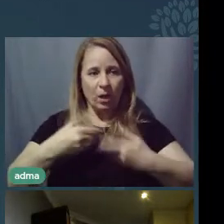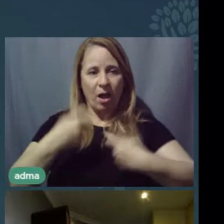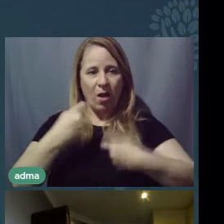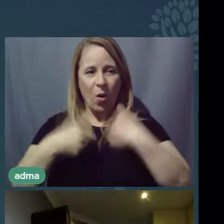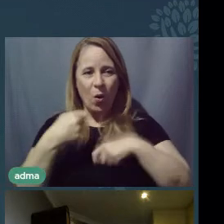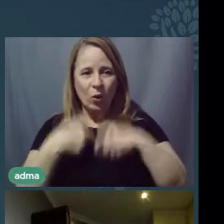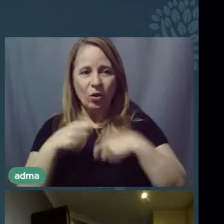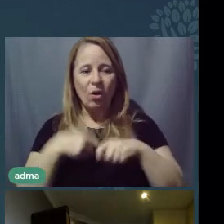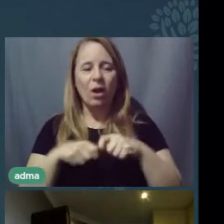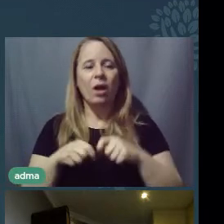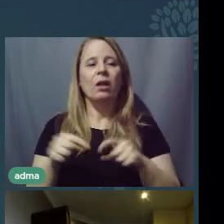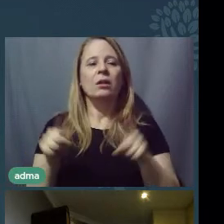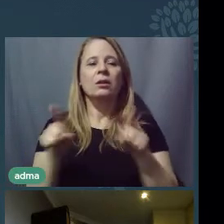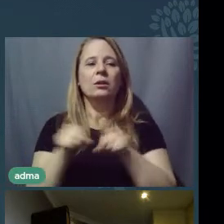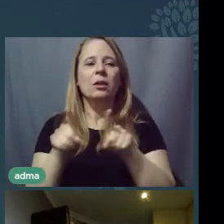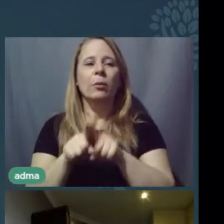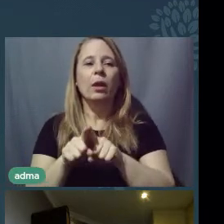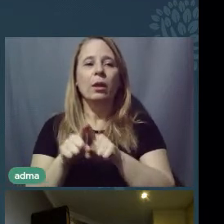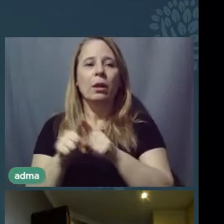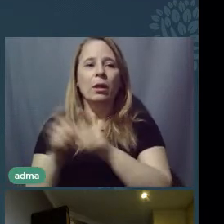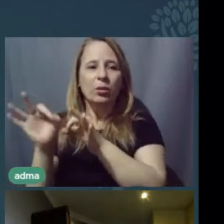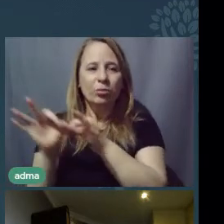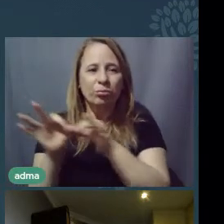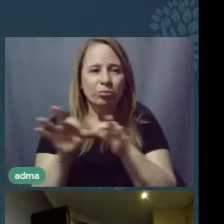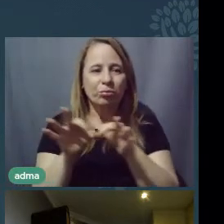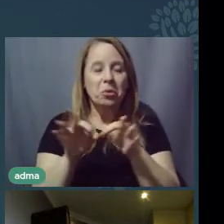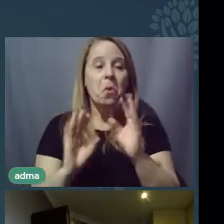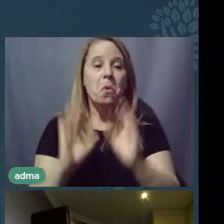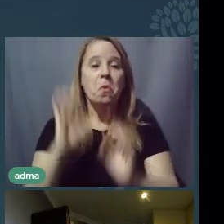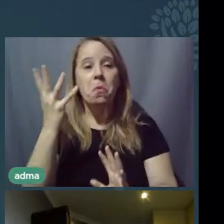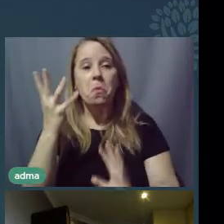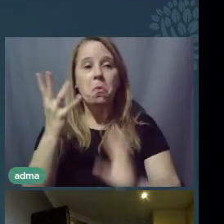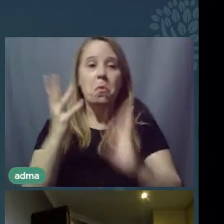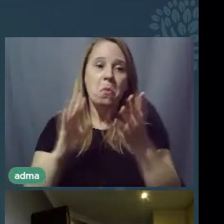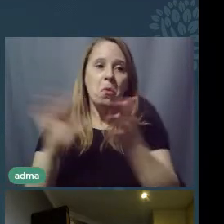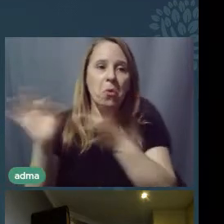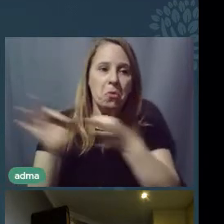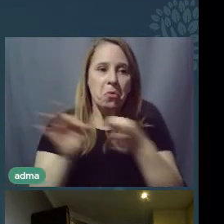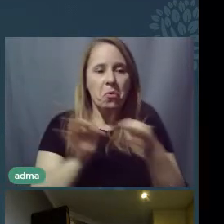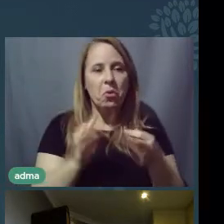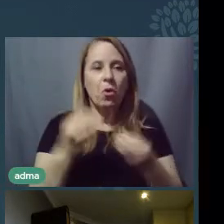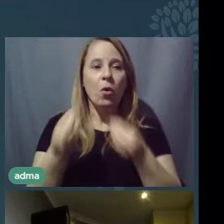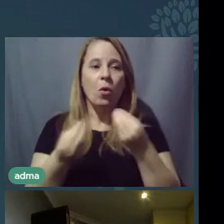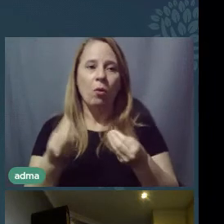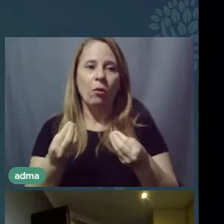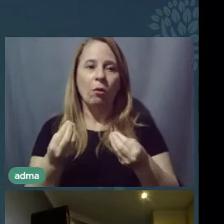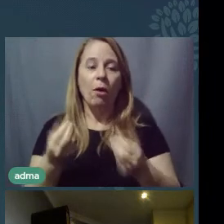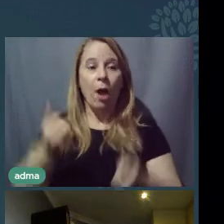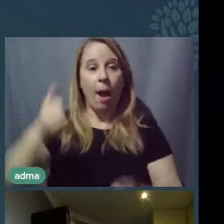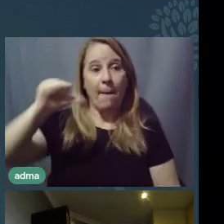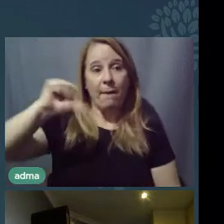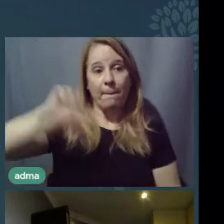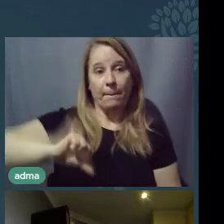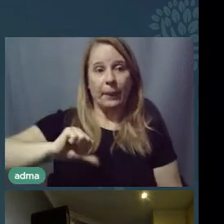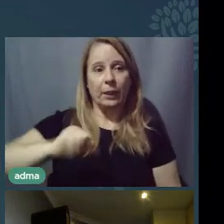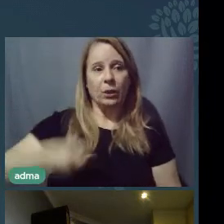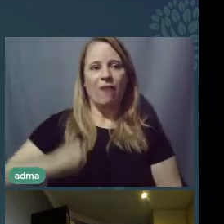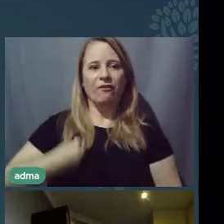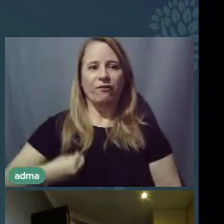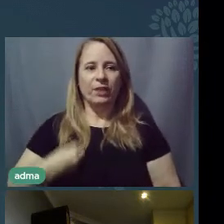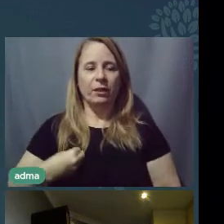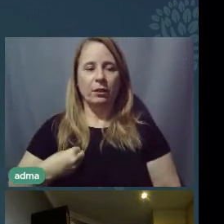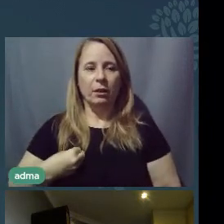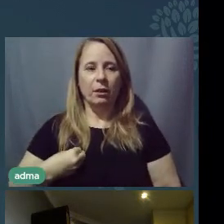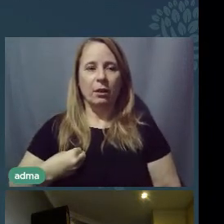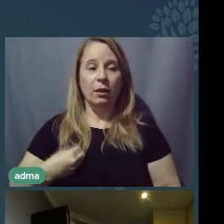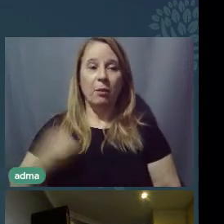bem como também a frequência dos sintomas, pior é a sua qualidade de vida e pior suas condições aí de participar das